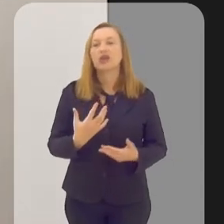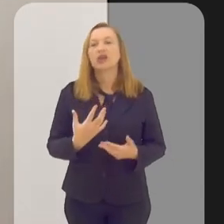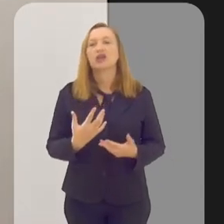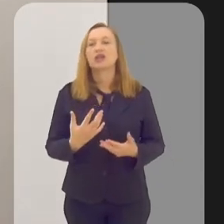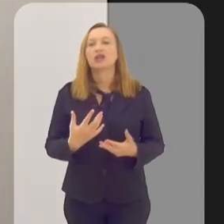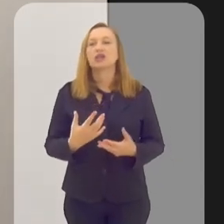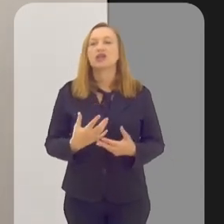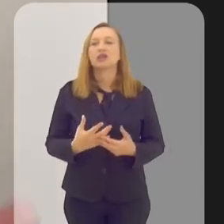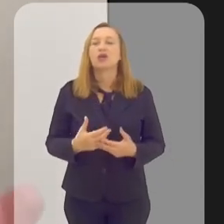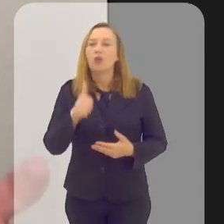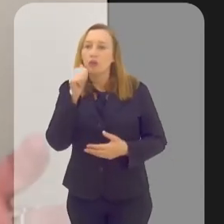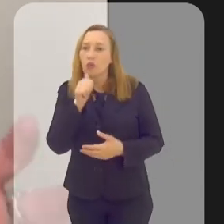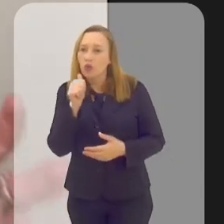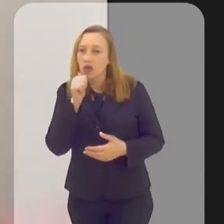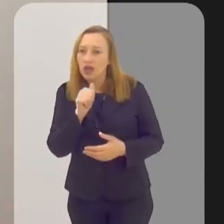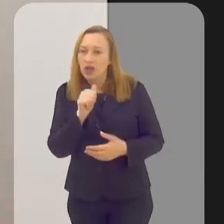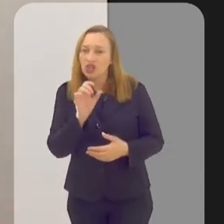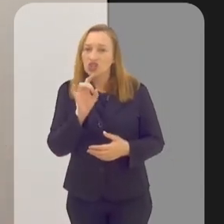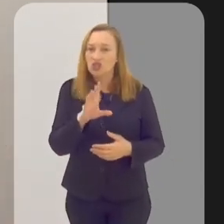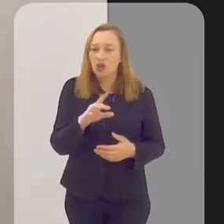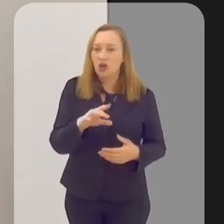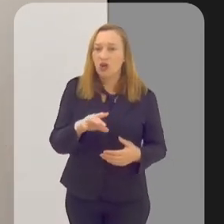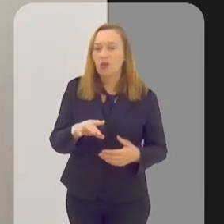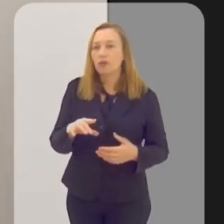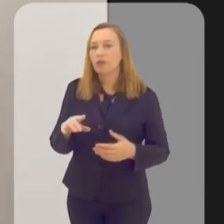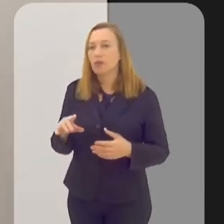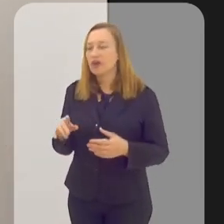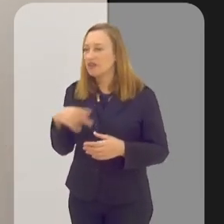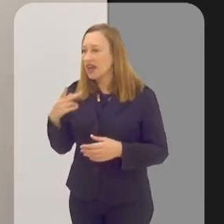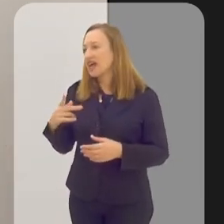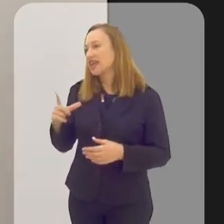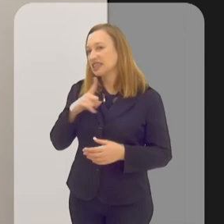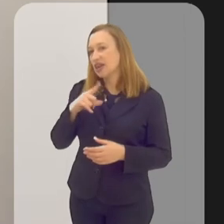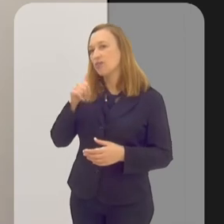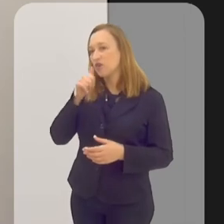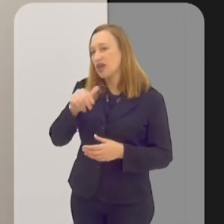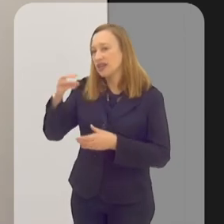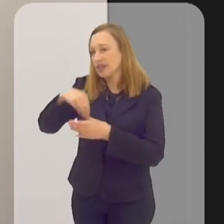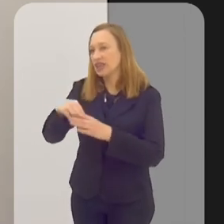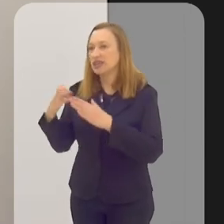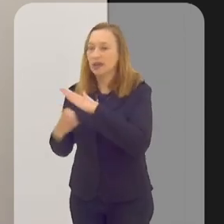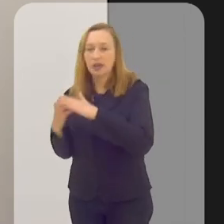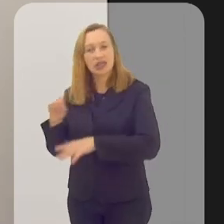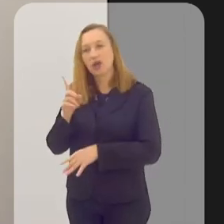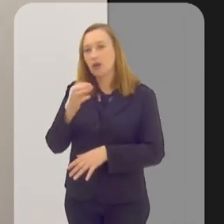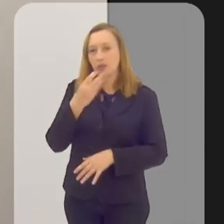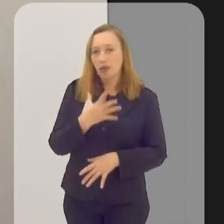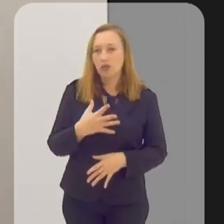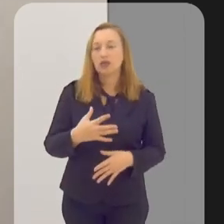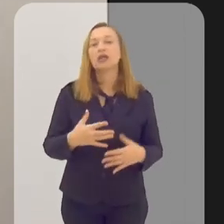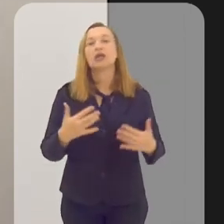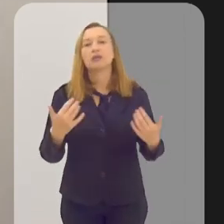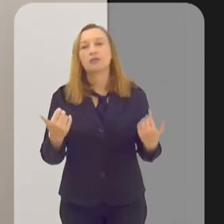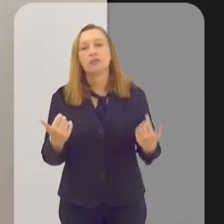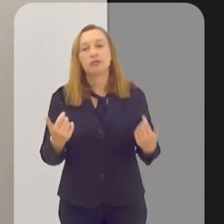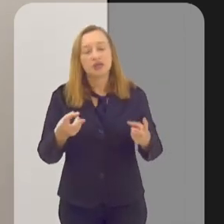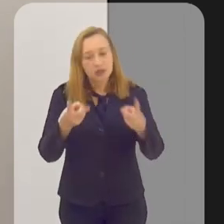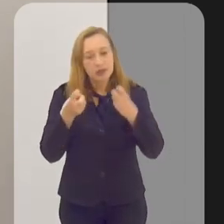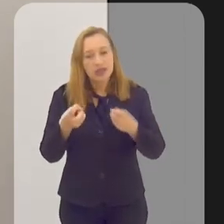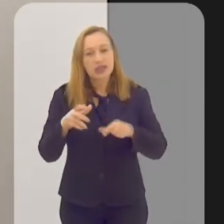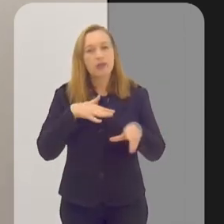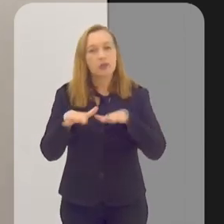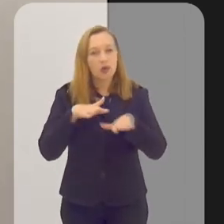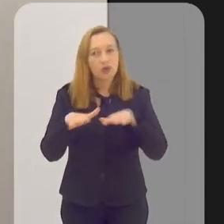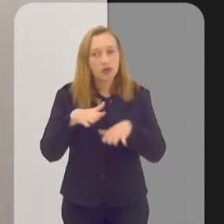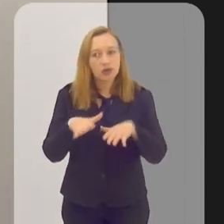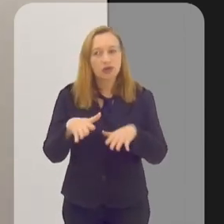dar certo, né? E colocar ali uma mulher só para dizer que tem uma mulher também não vai dar certo. Então, a